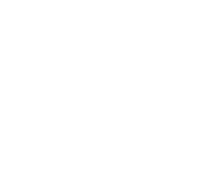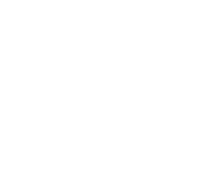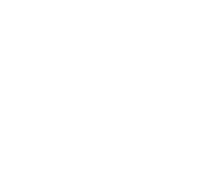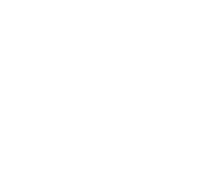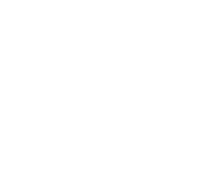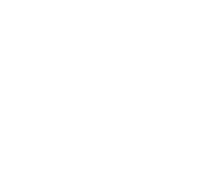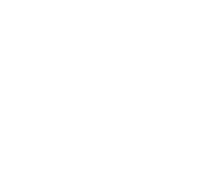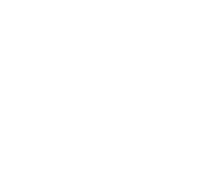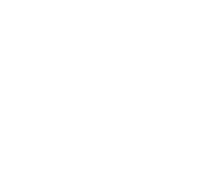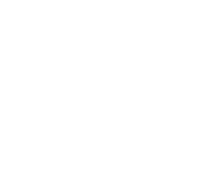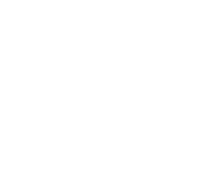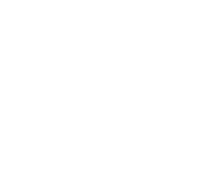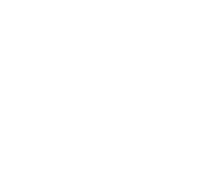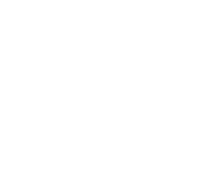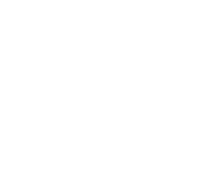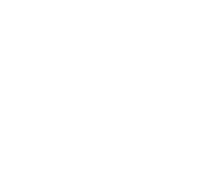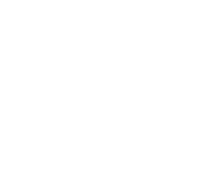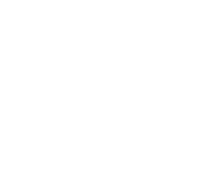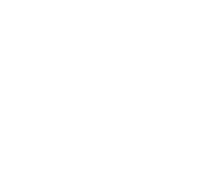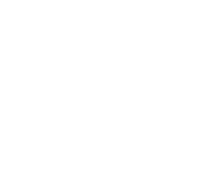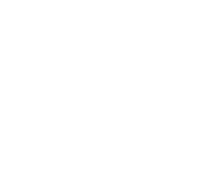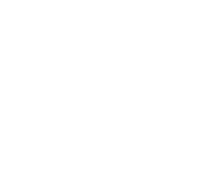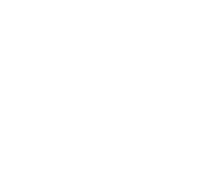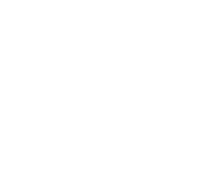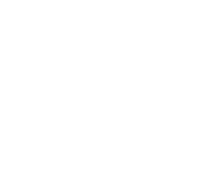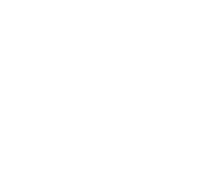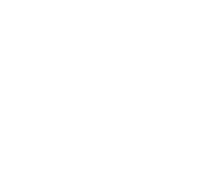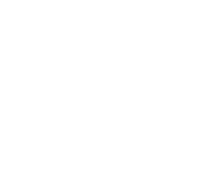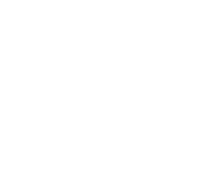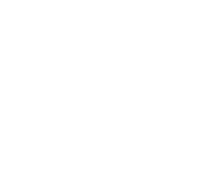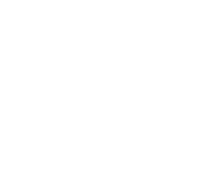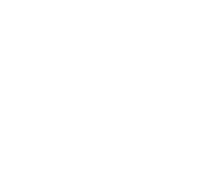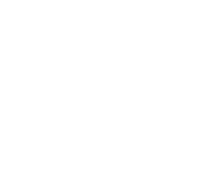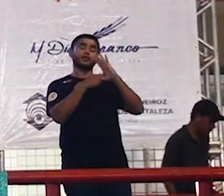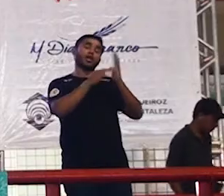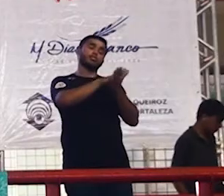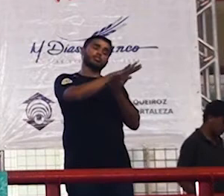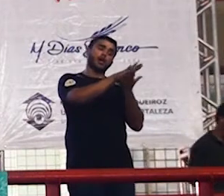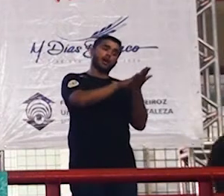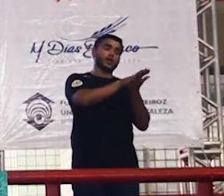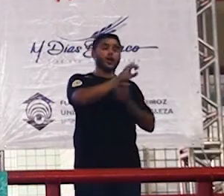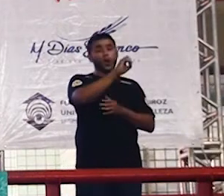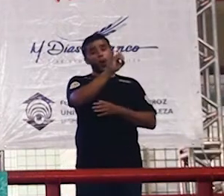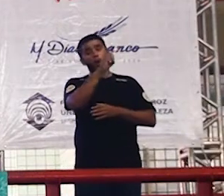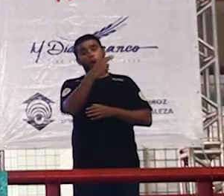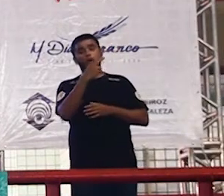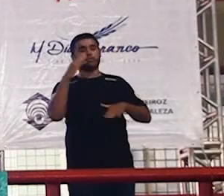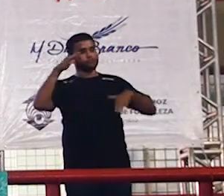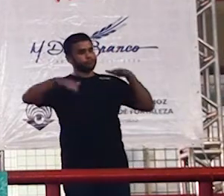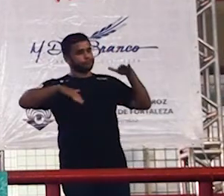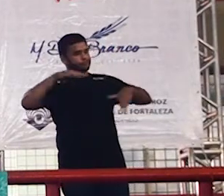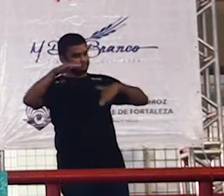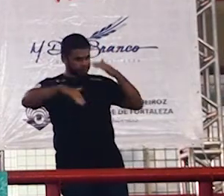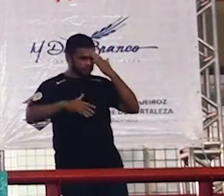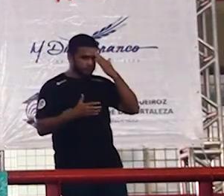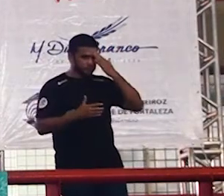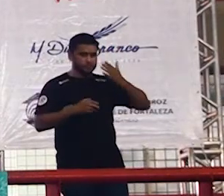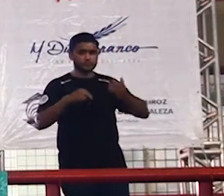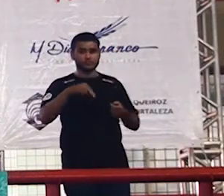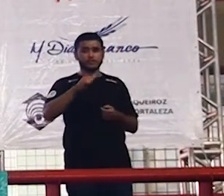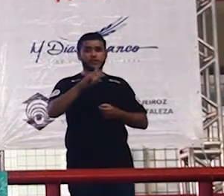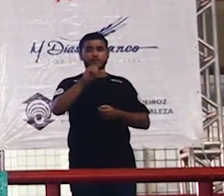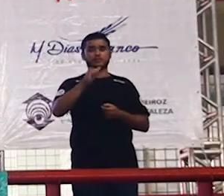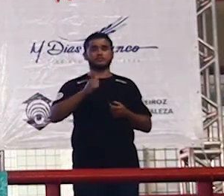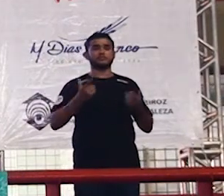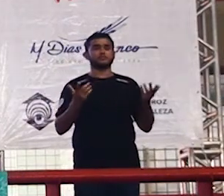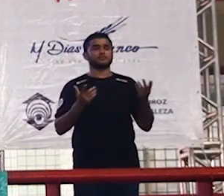Veja que a palavra nada, ela é polissêmica. Que foi? Nada. Não, nada.